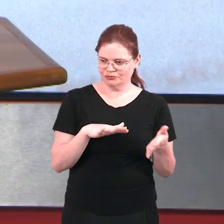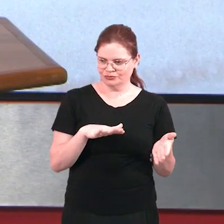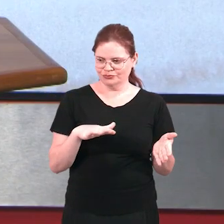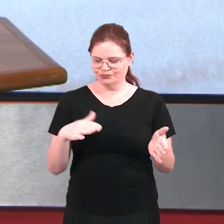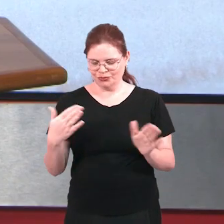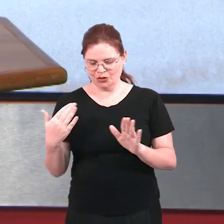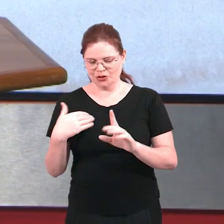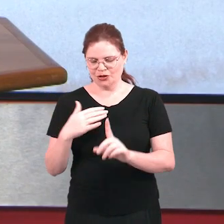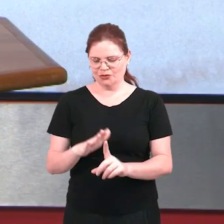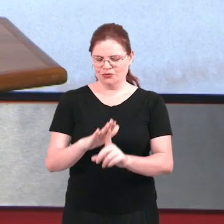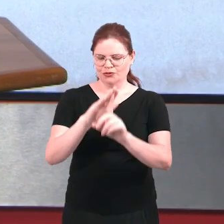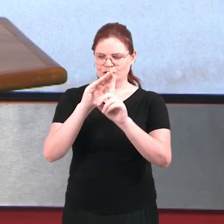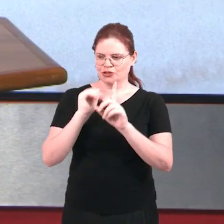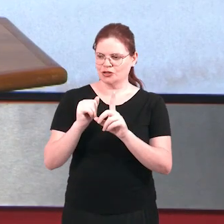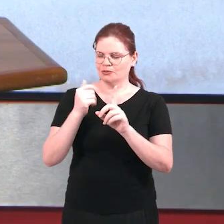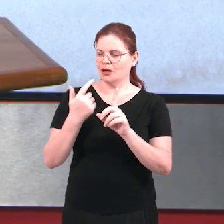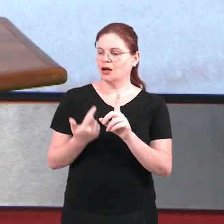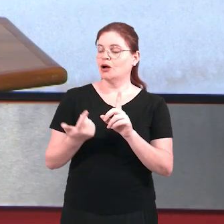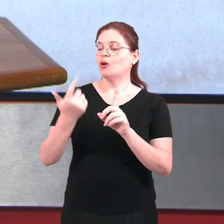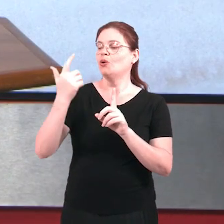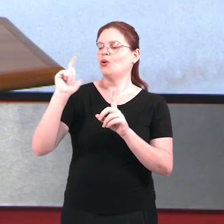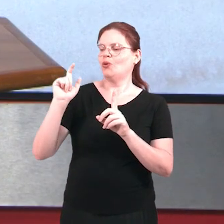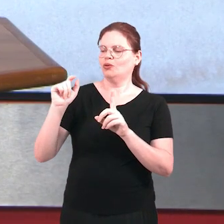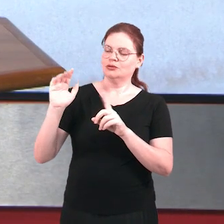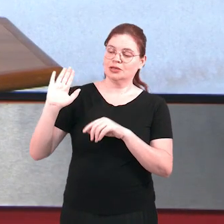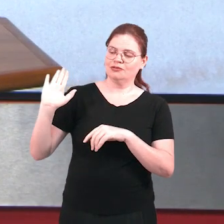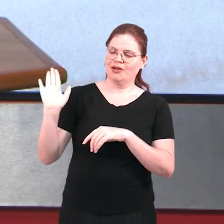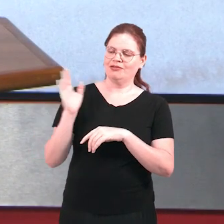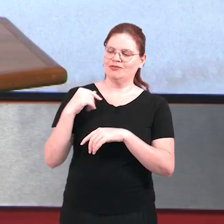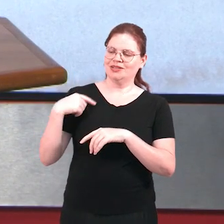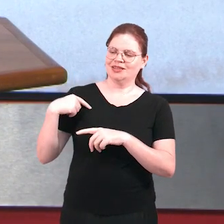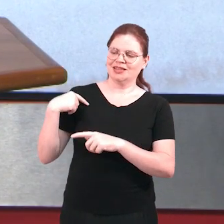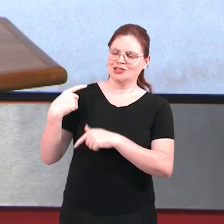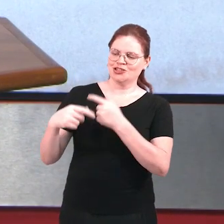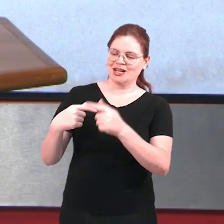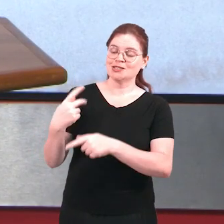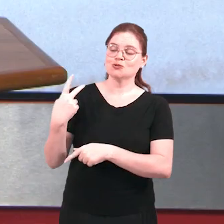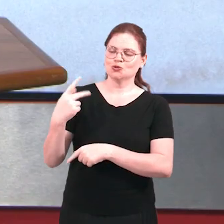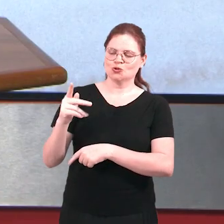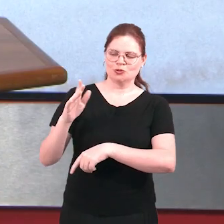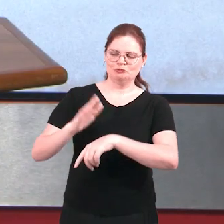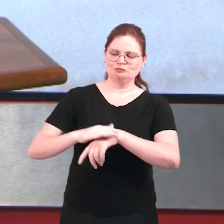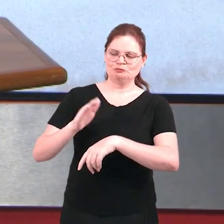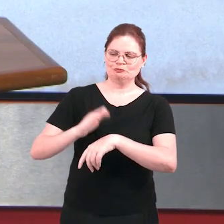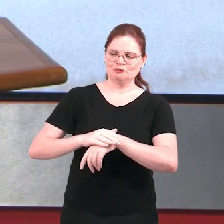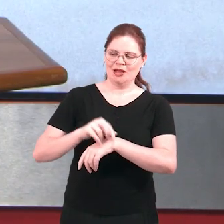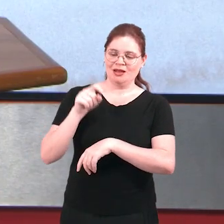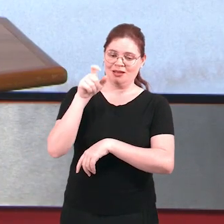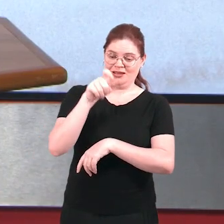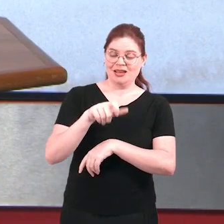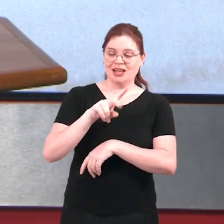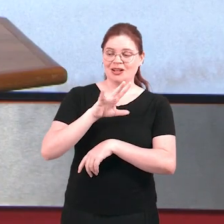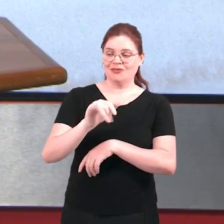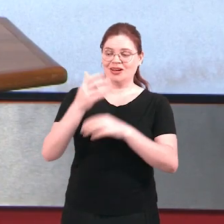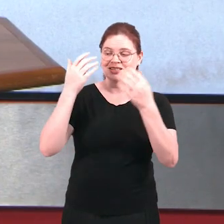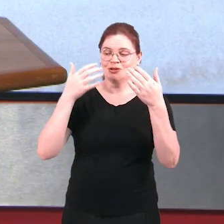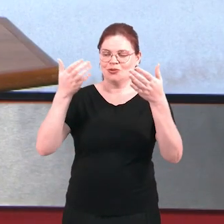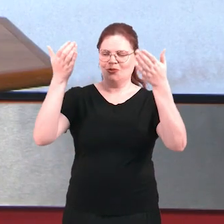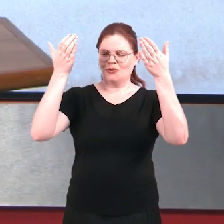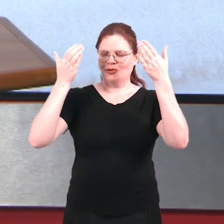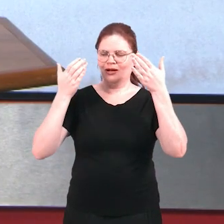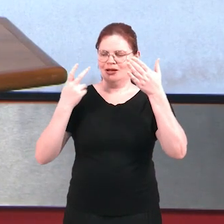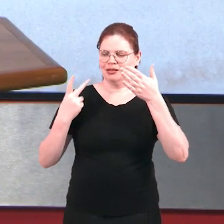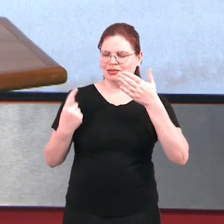levantar depois de ti a tua semente, que procederá de ti, estabelecerei o seu reino, e